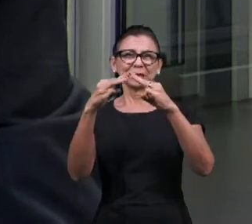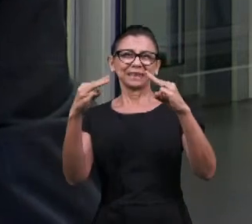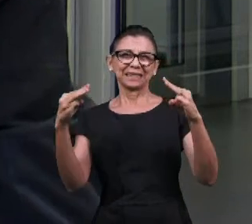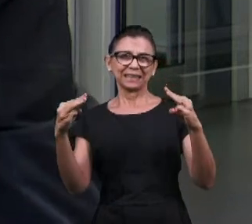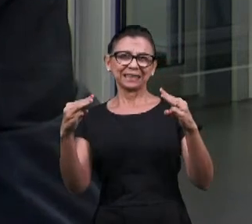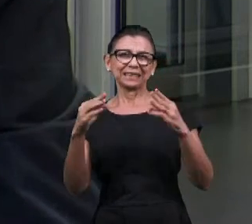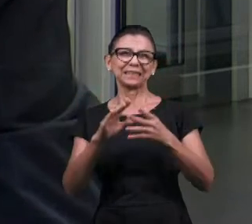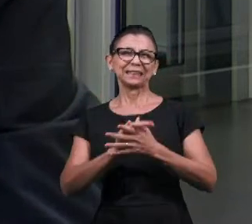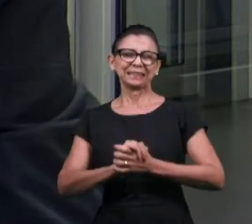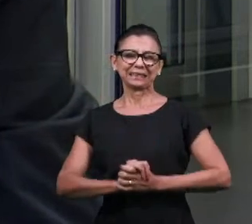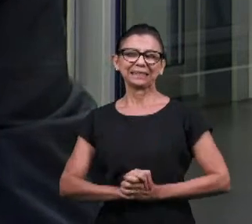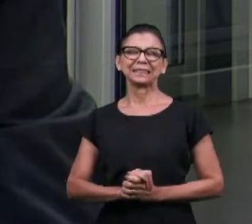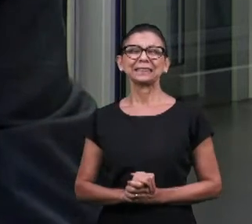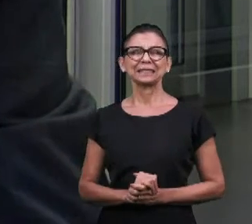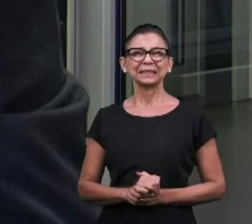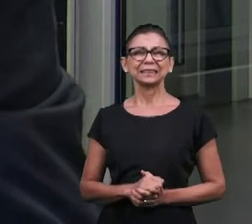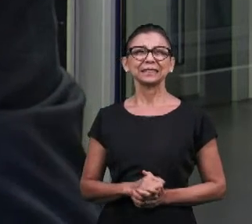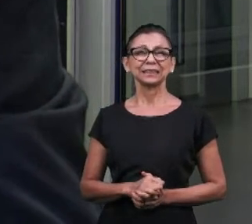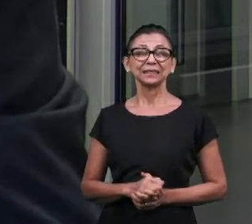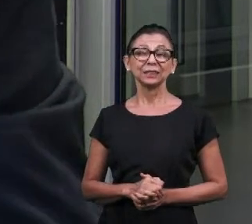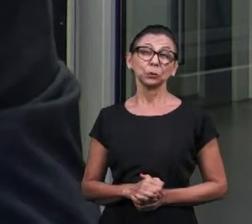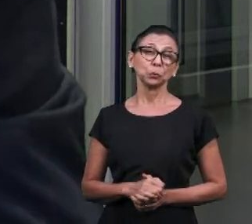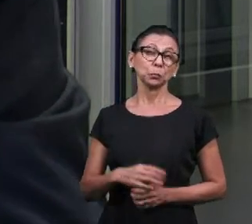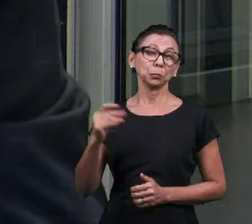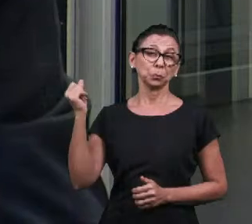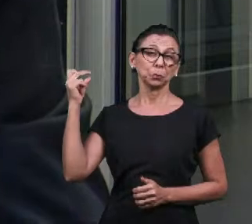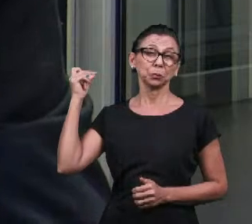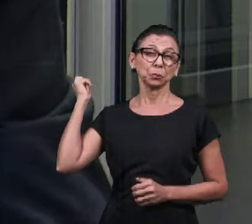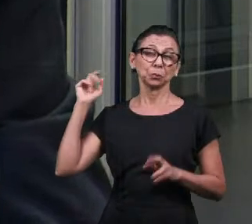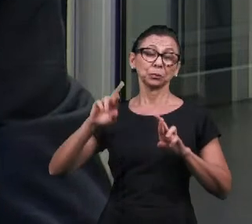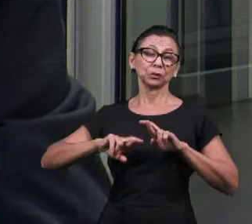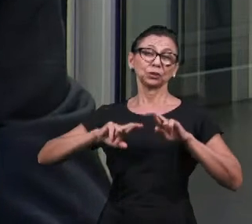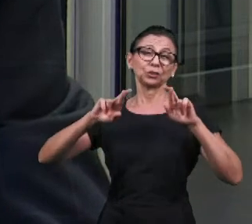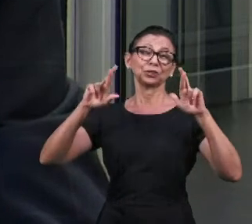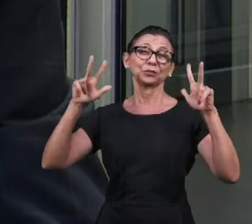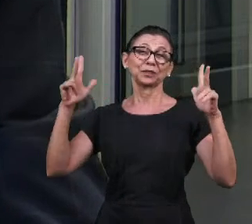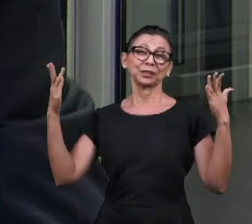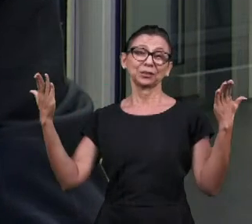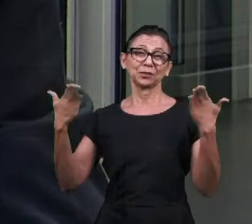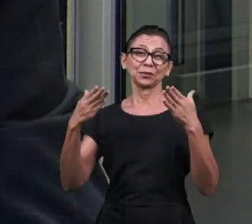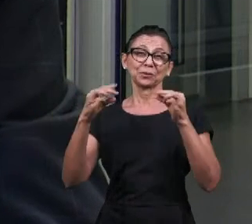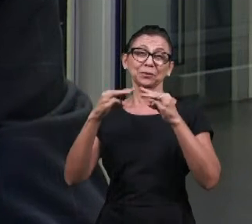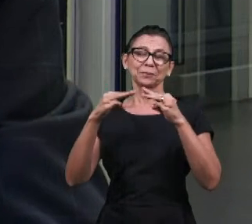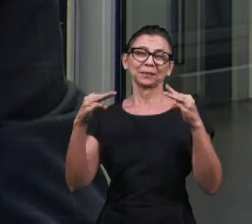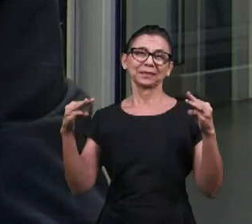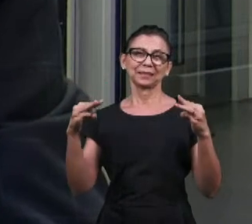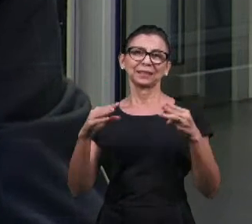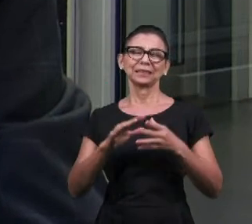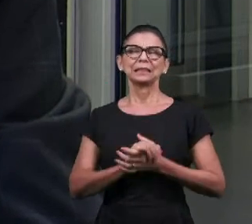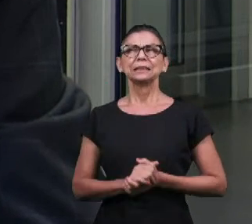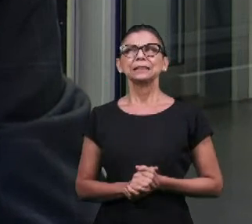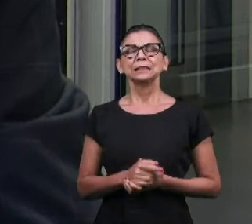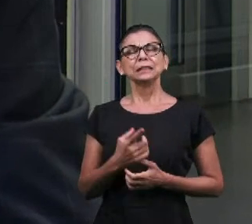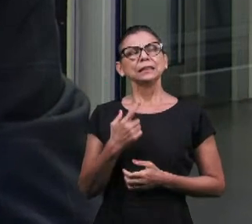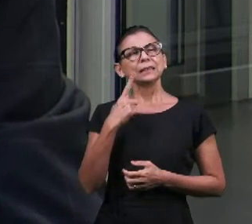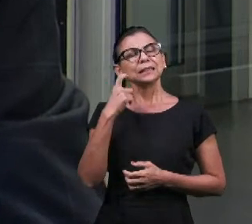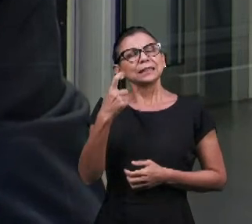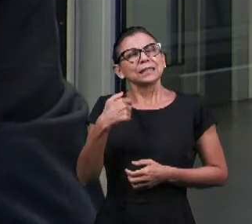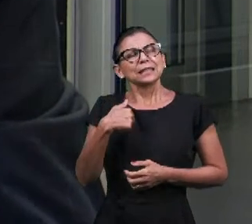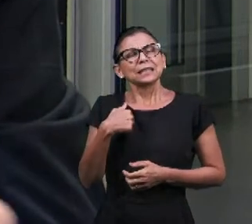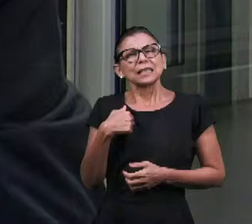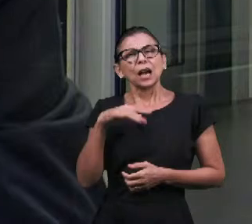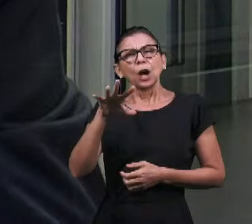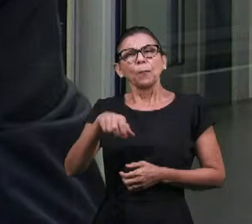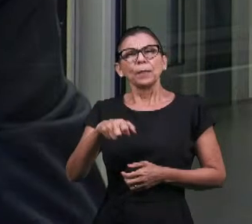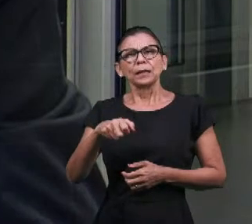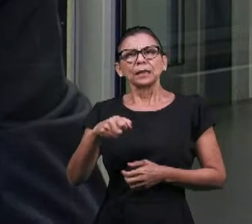era bem diferente do que nós temos hoje. E interessante que eu fiquei com a toalha da minha mãe para